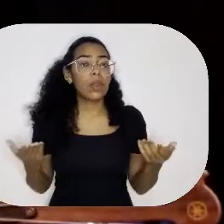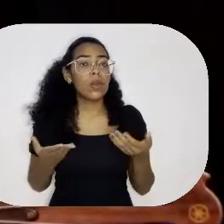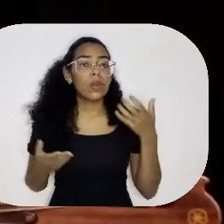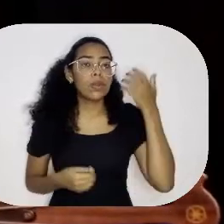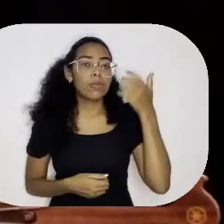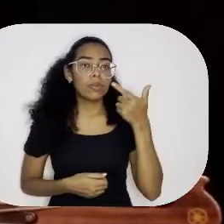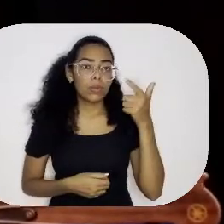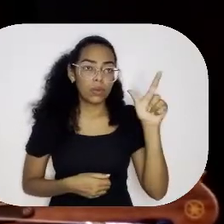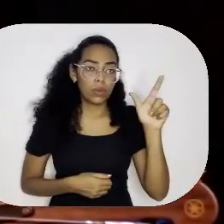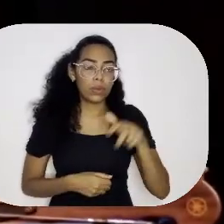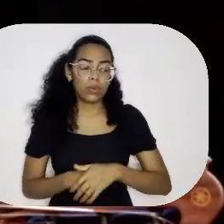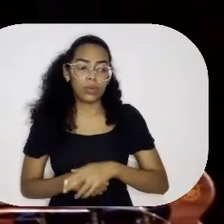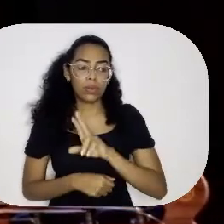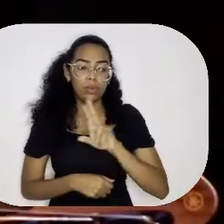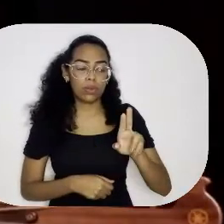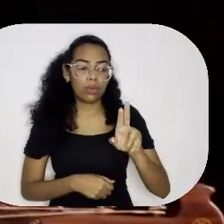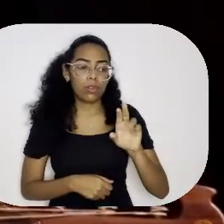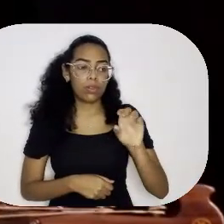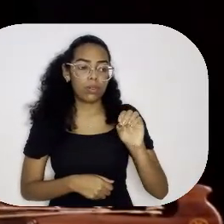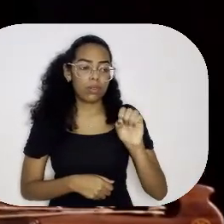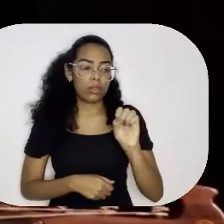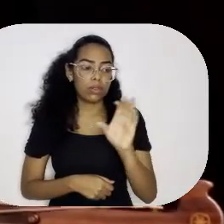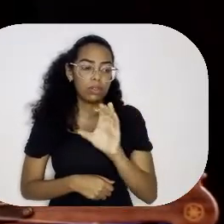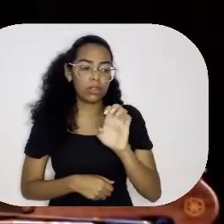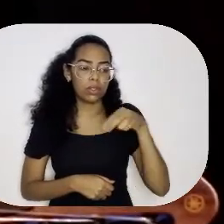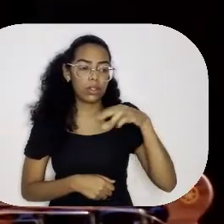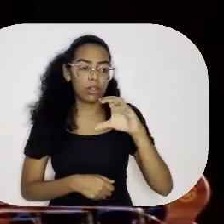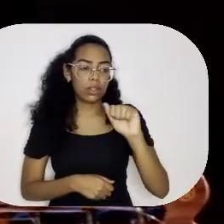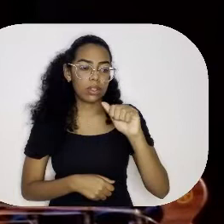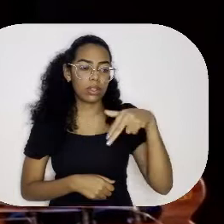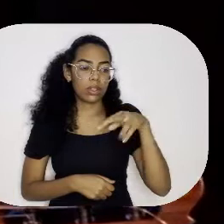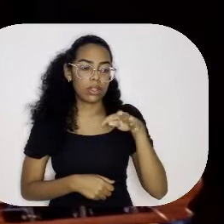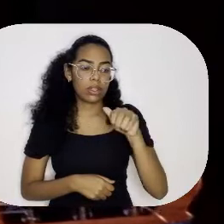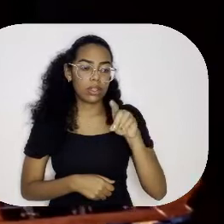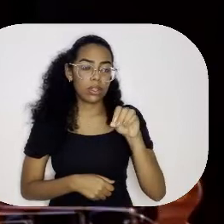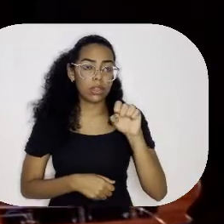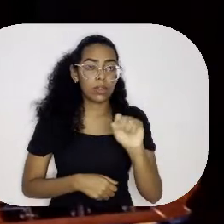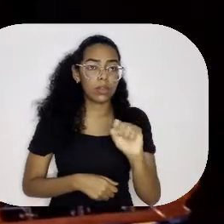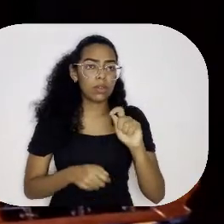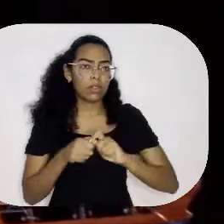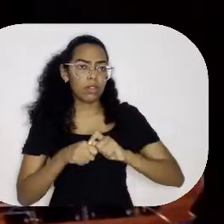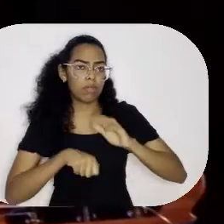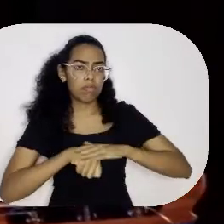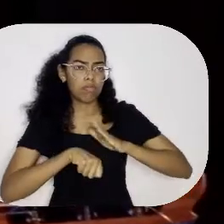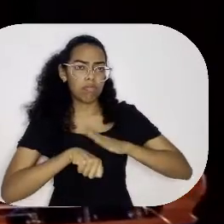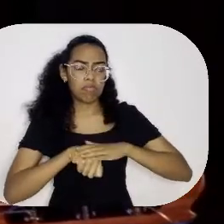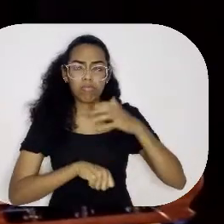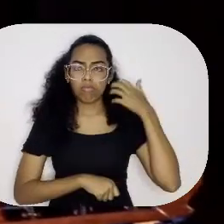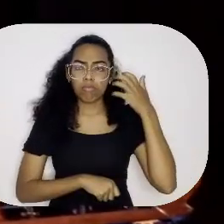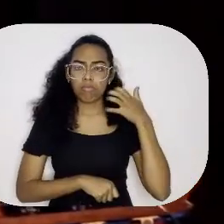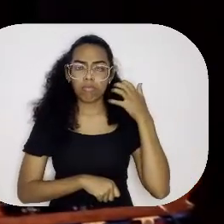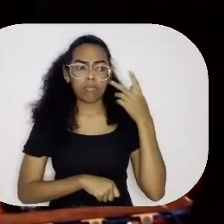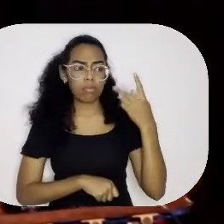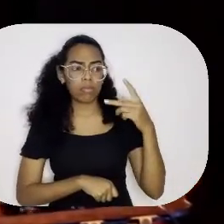nesse trechinho aí uma citação Anselmo. Bom, eu vou tocar uma canção agora chamada Aos Encantados, Ser Boreal.